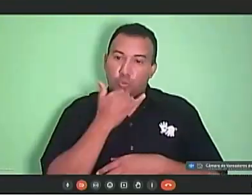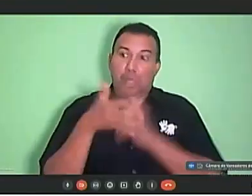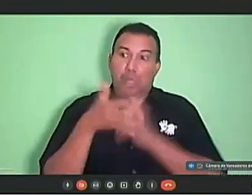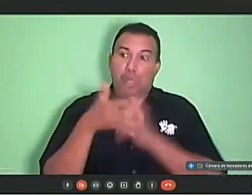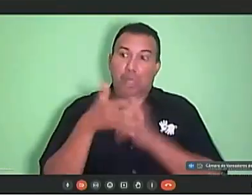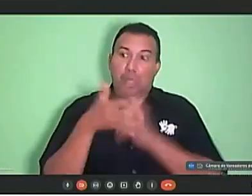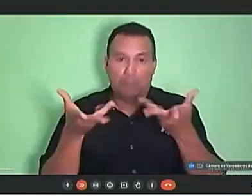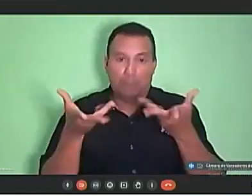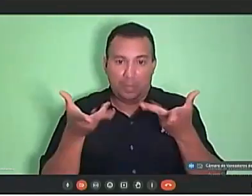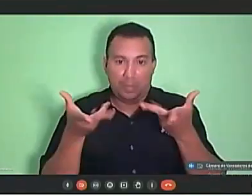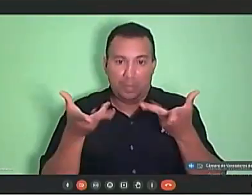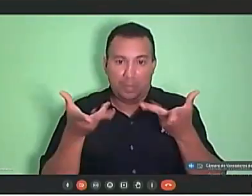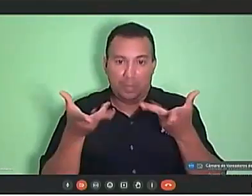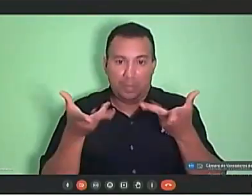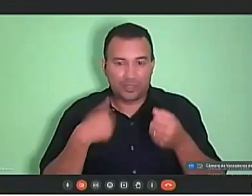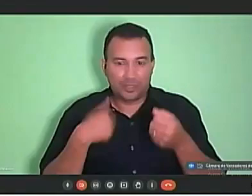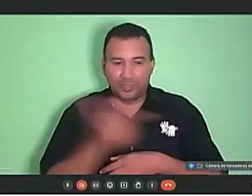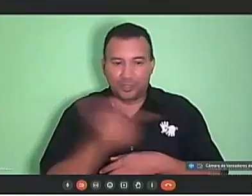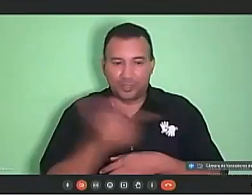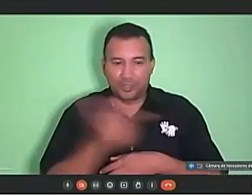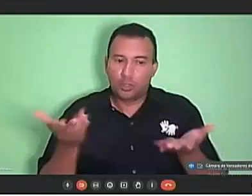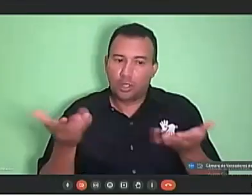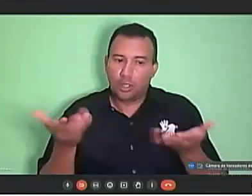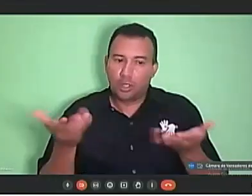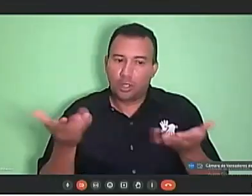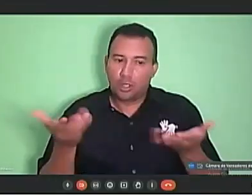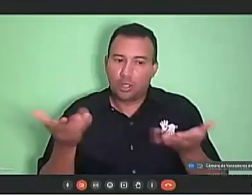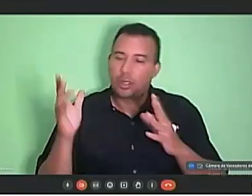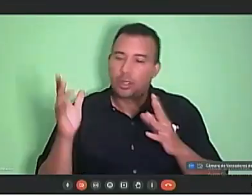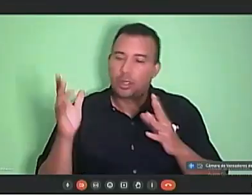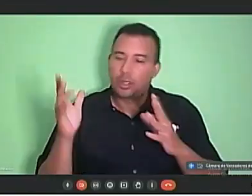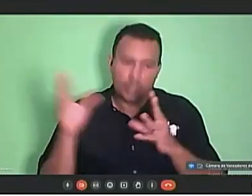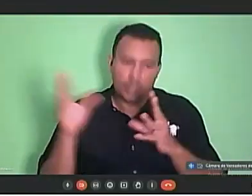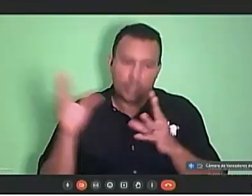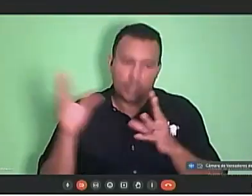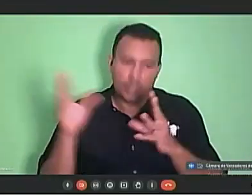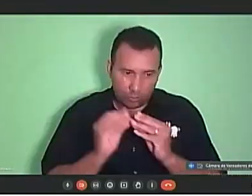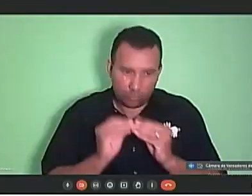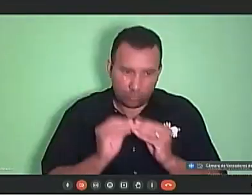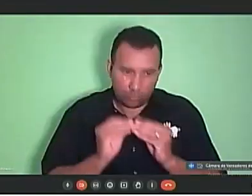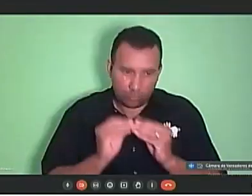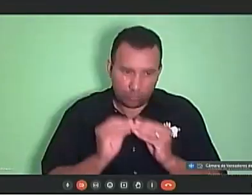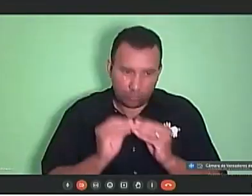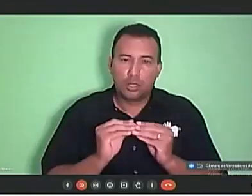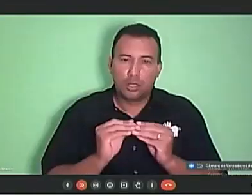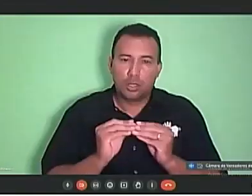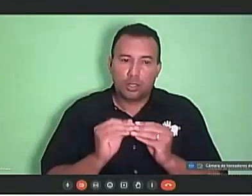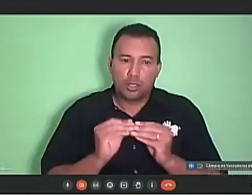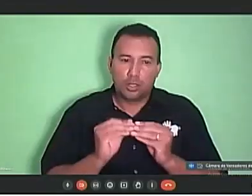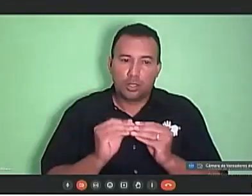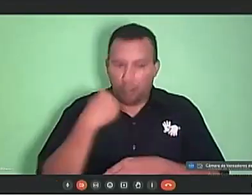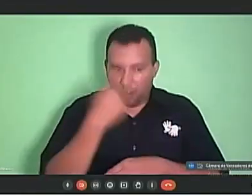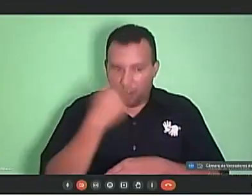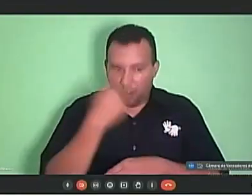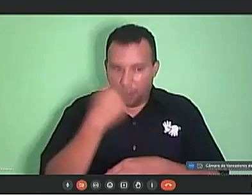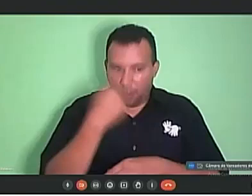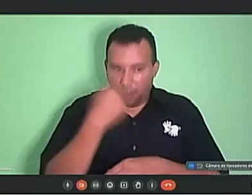vou ter que resumir horas e horas de informações em 5 minutos cada projeto,